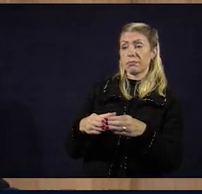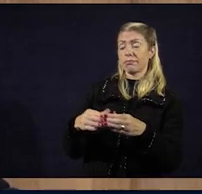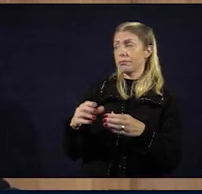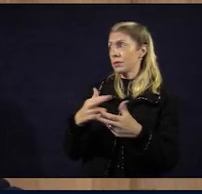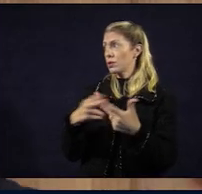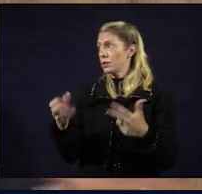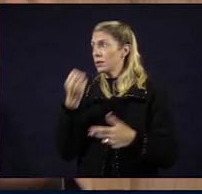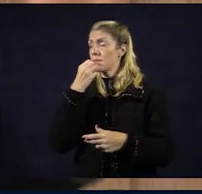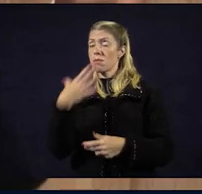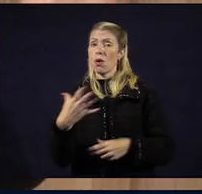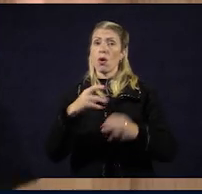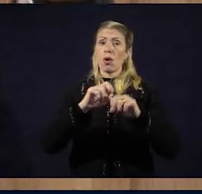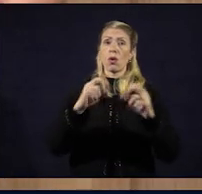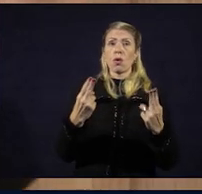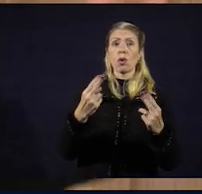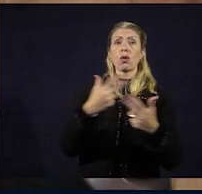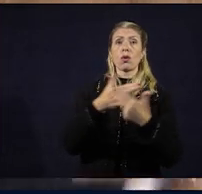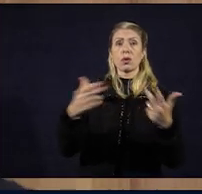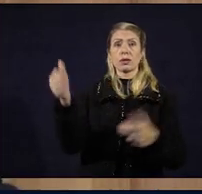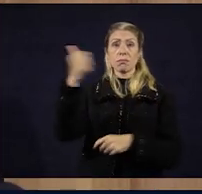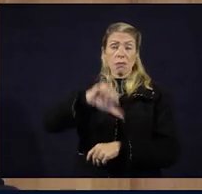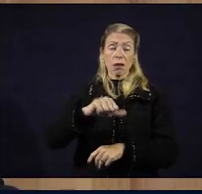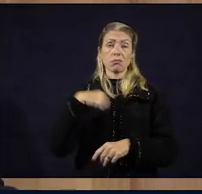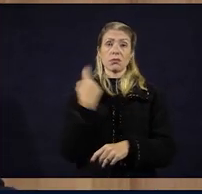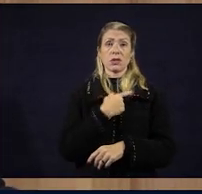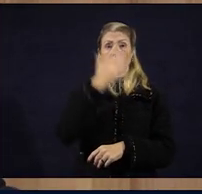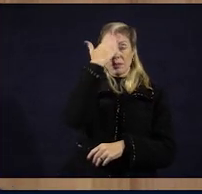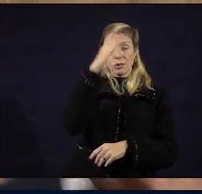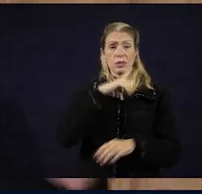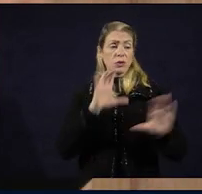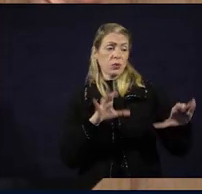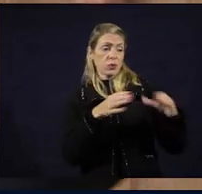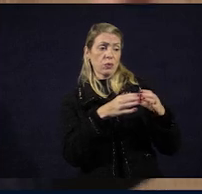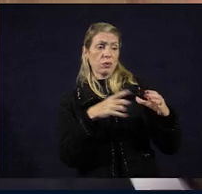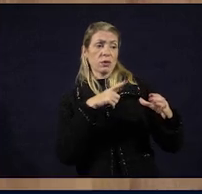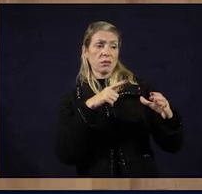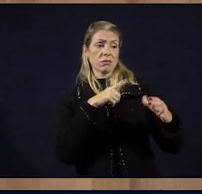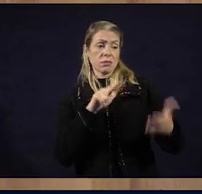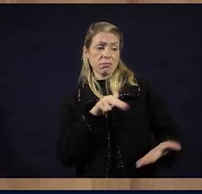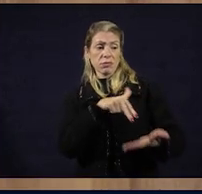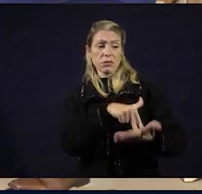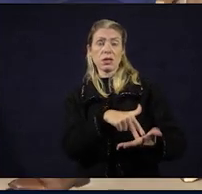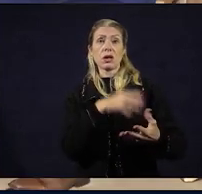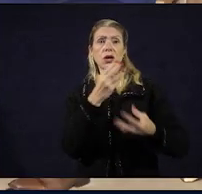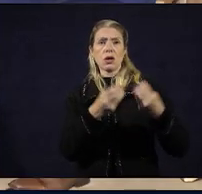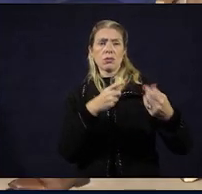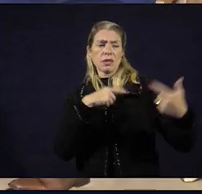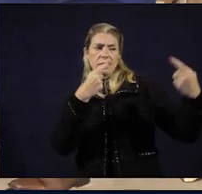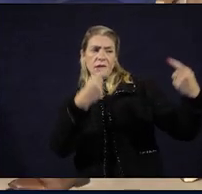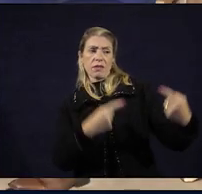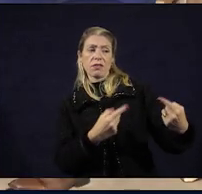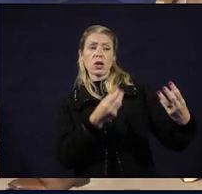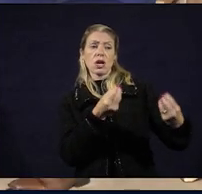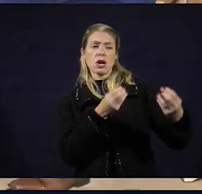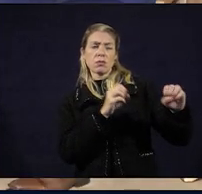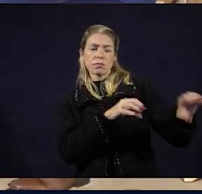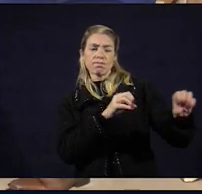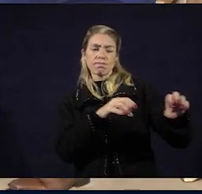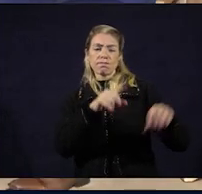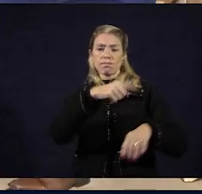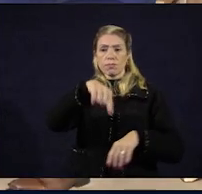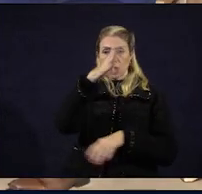para turma entender onde é que a companhia tá bem posicionada dentro desse desafio de educação setorial